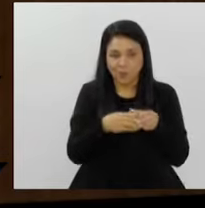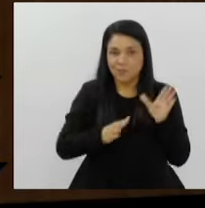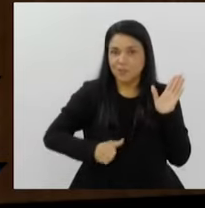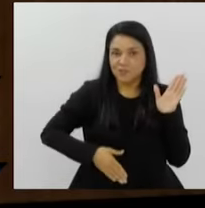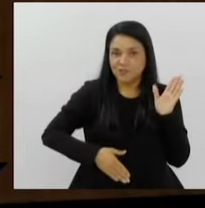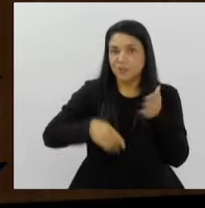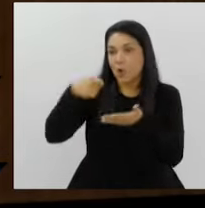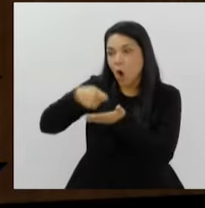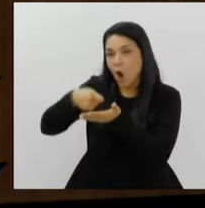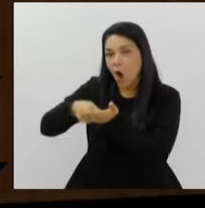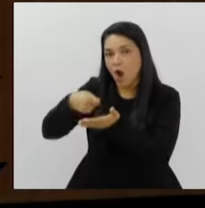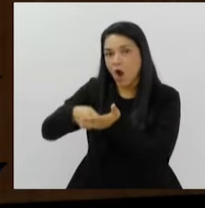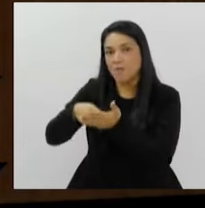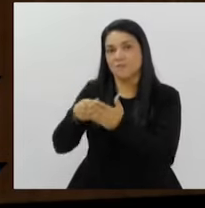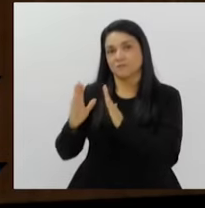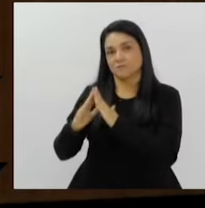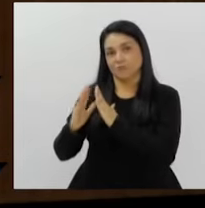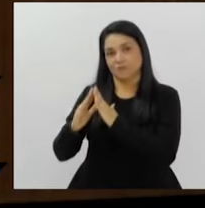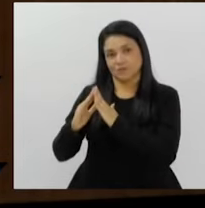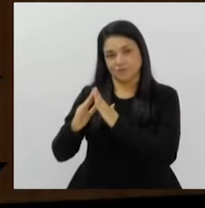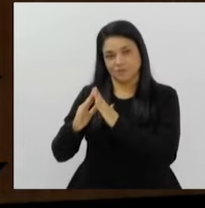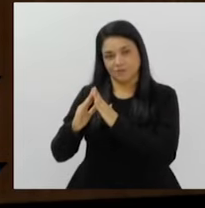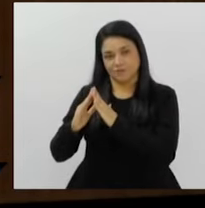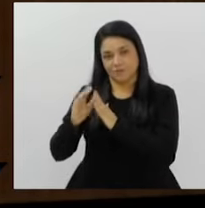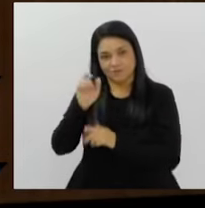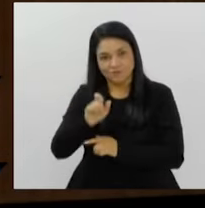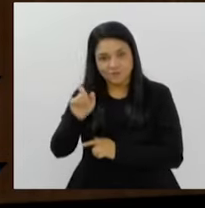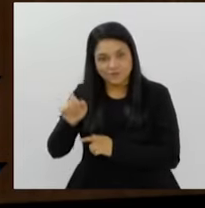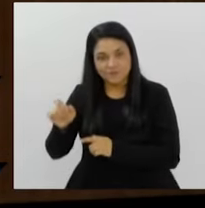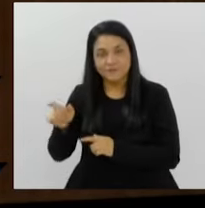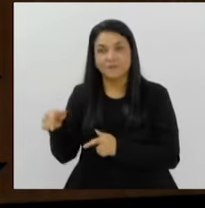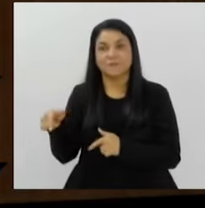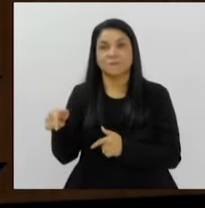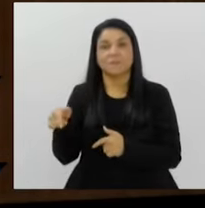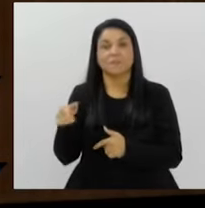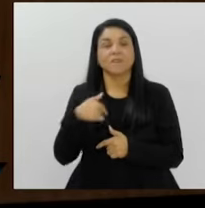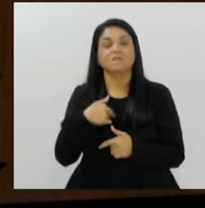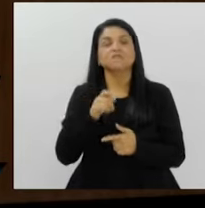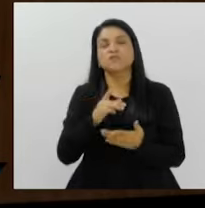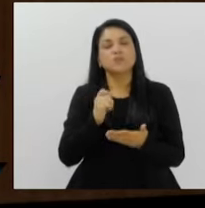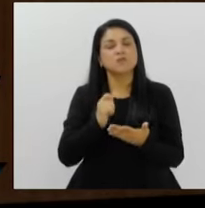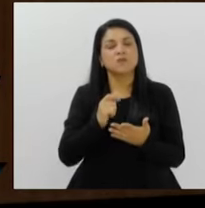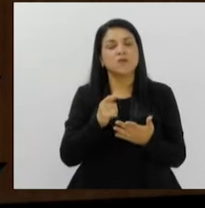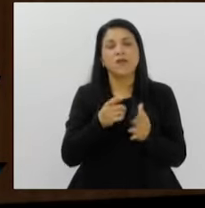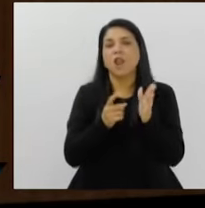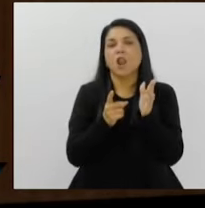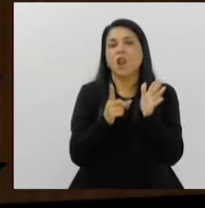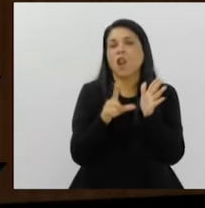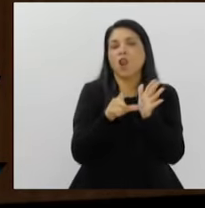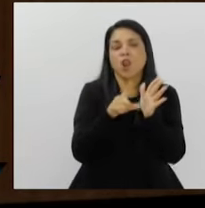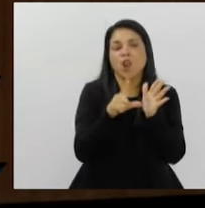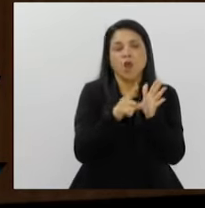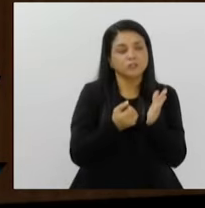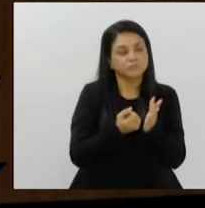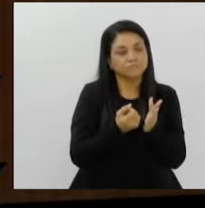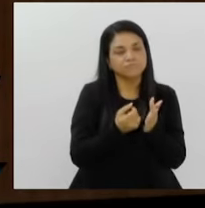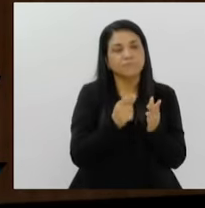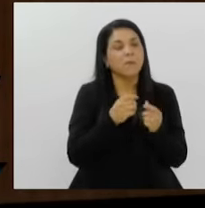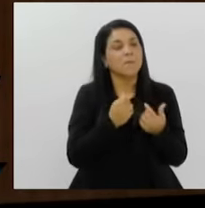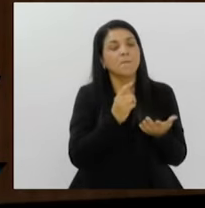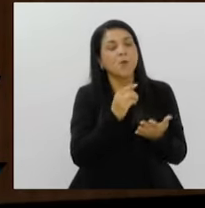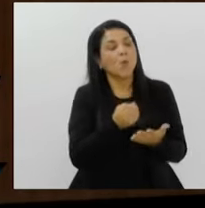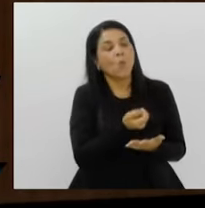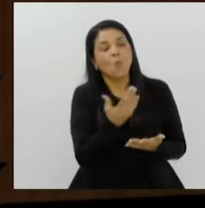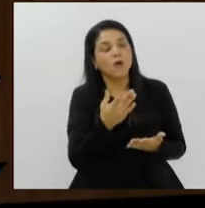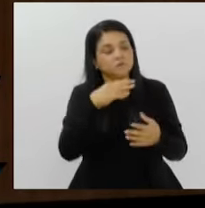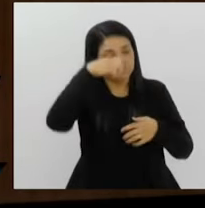Estão chegando para os empresários e dizendo, para o comércio, você paga quanto de energia? Ah, 1.500. A partir